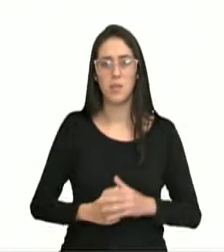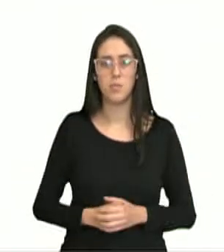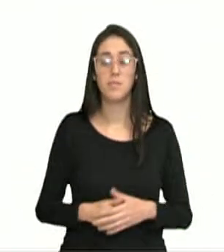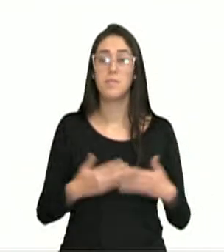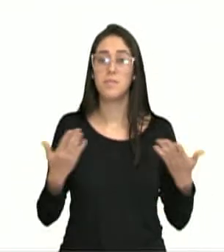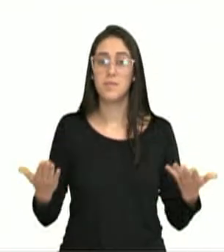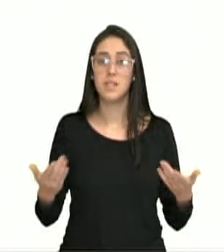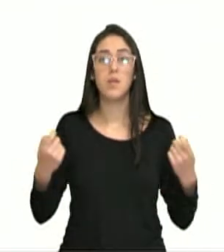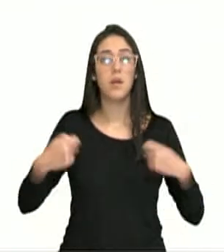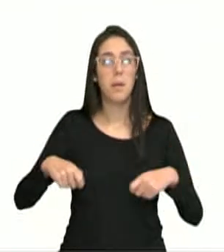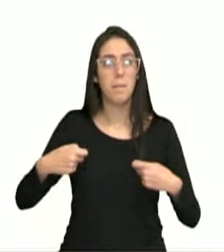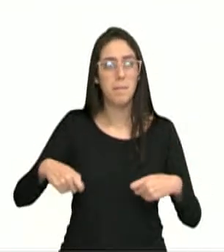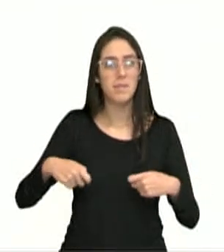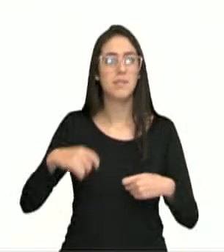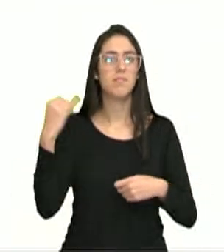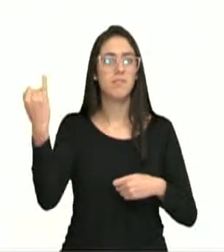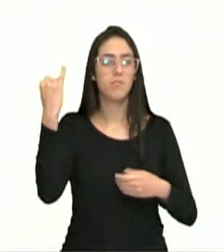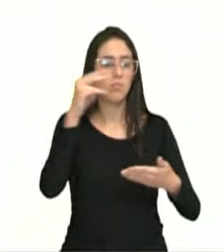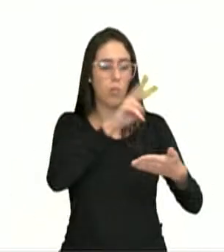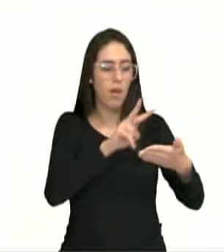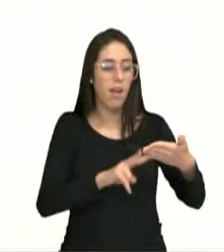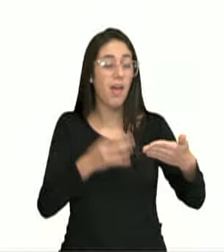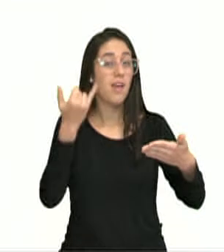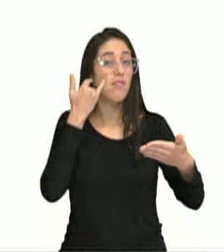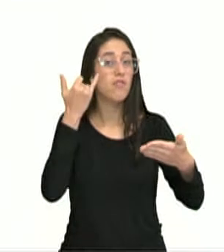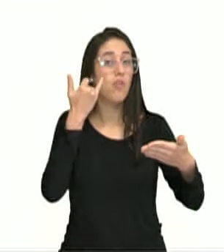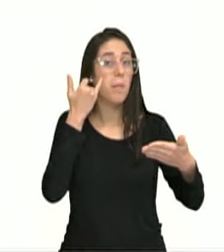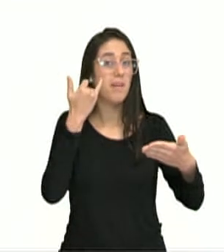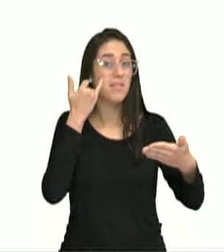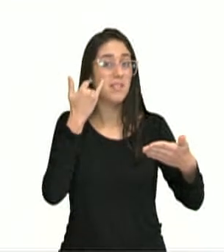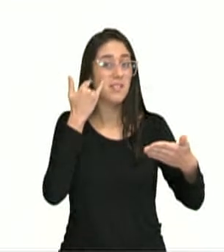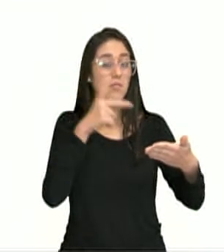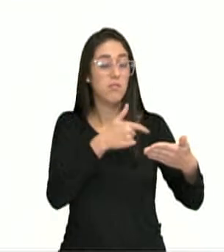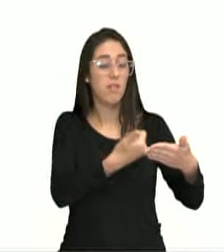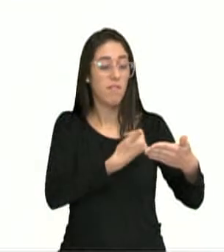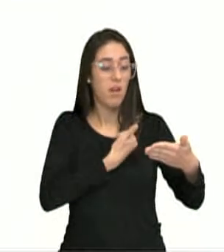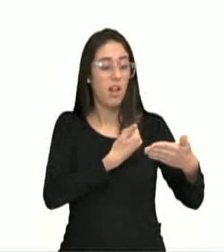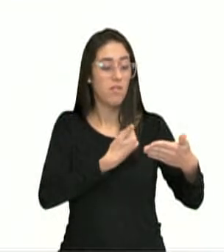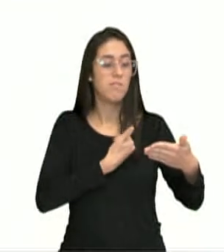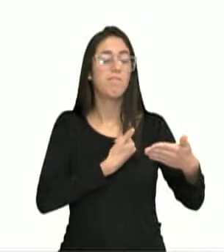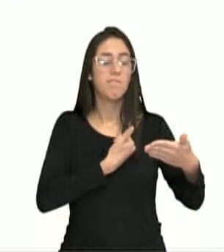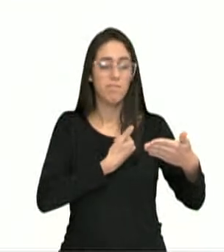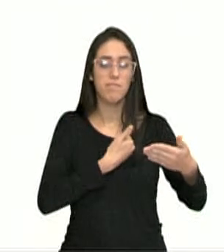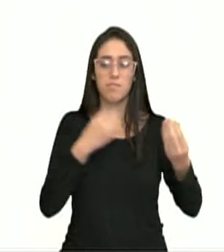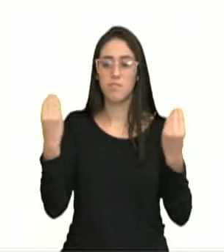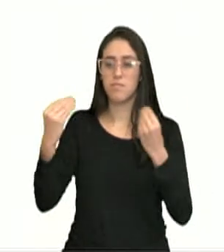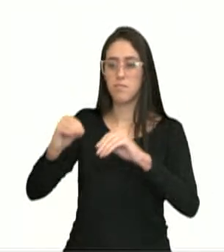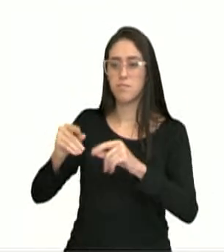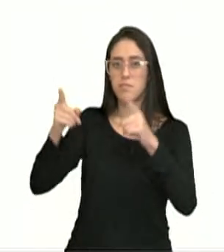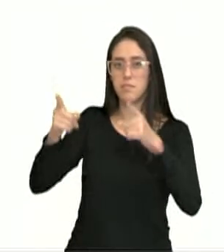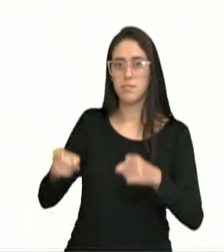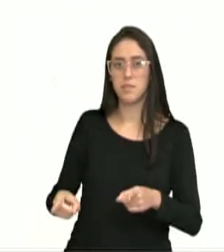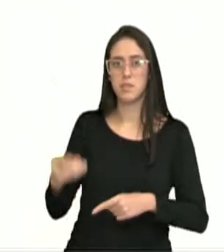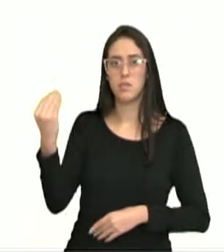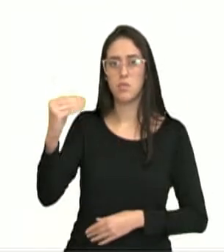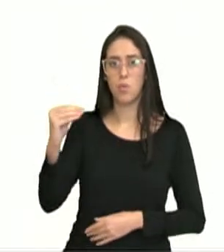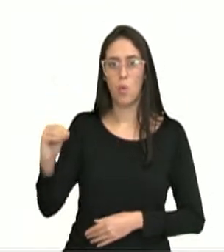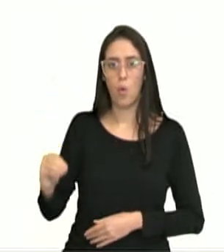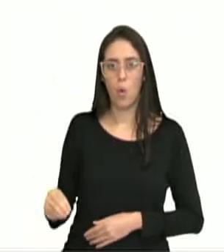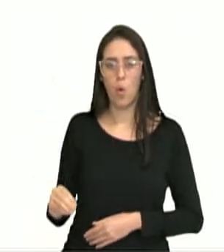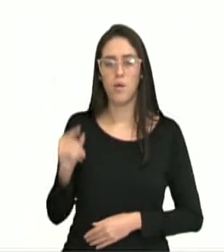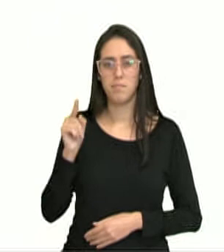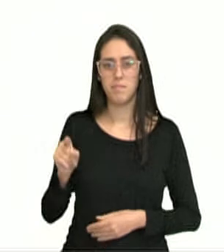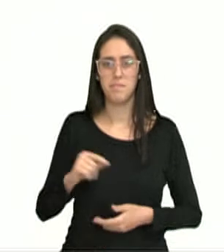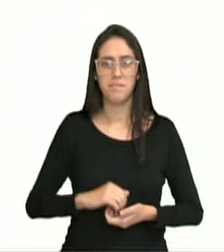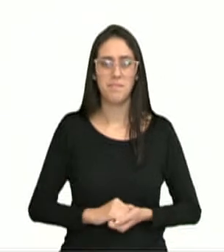tenho que interpretar esses dados que o problema me deu e jogar daí eles aqui